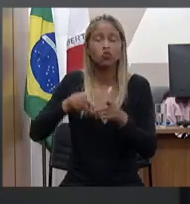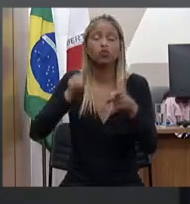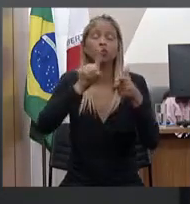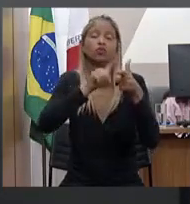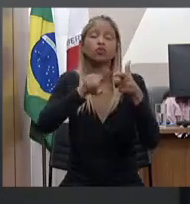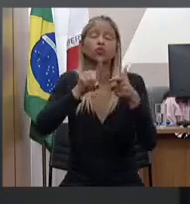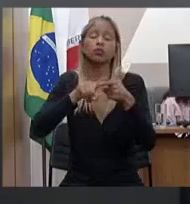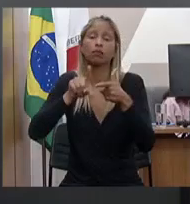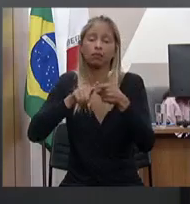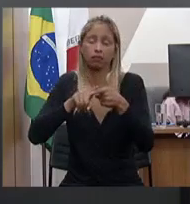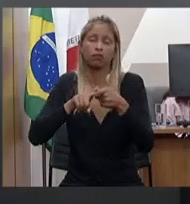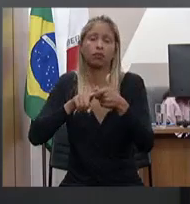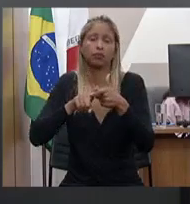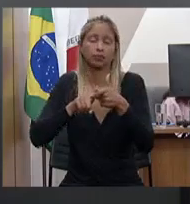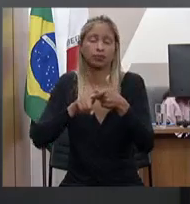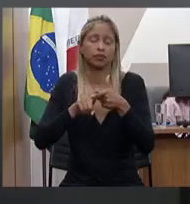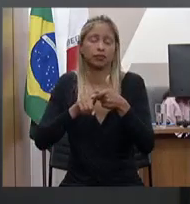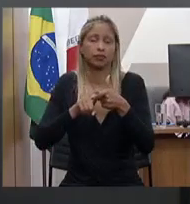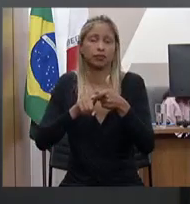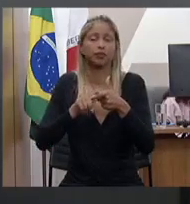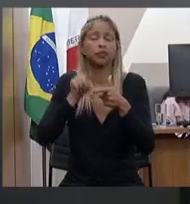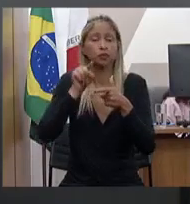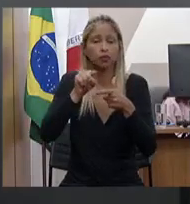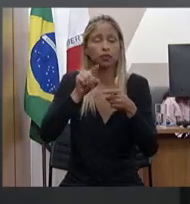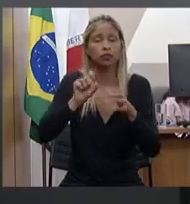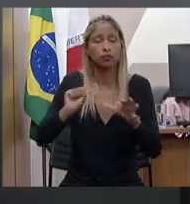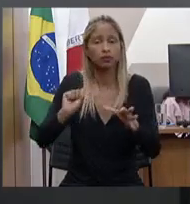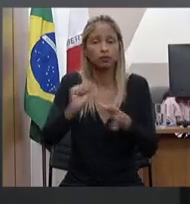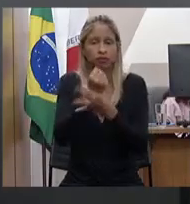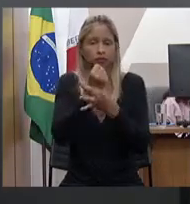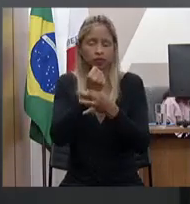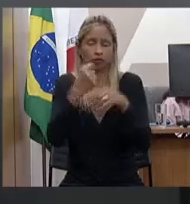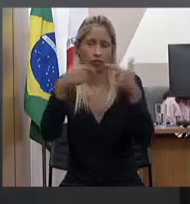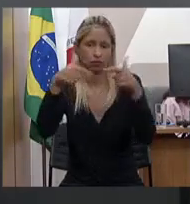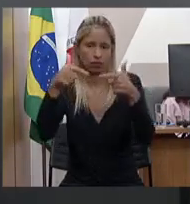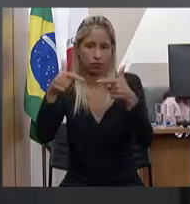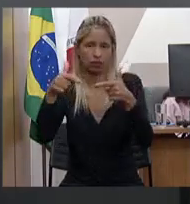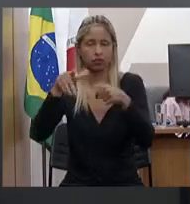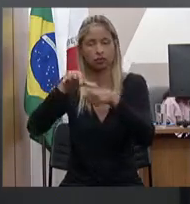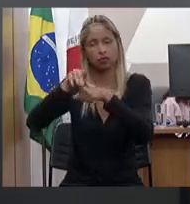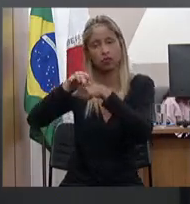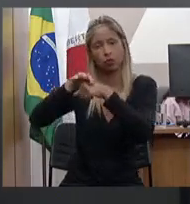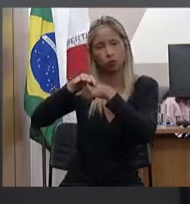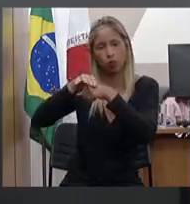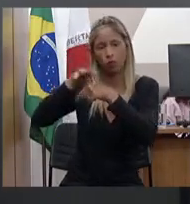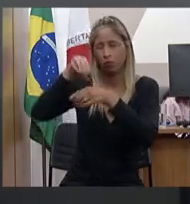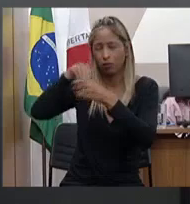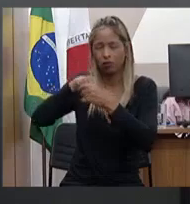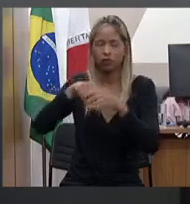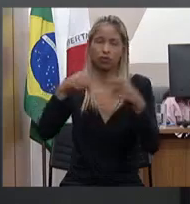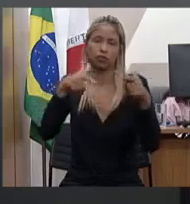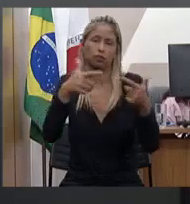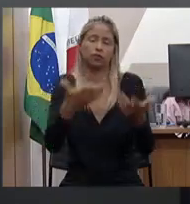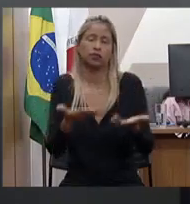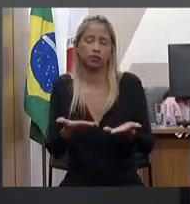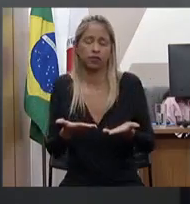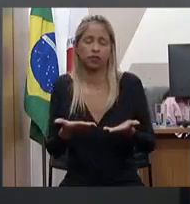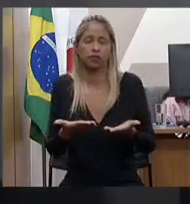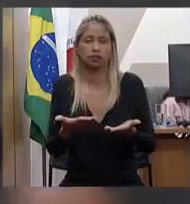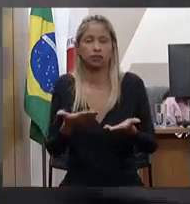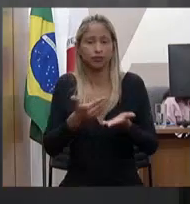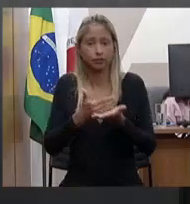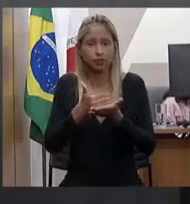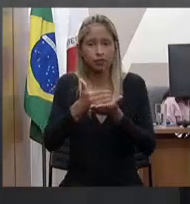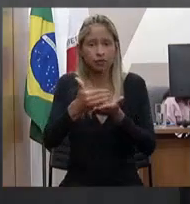problema que é a segurança no trabalho as doenças do trabalho nós temos que